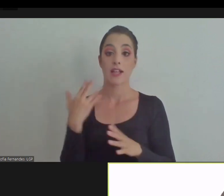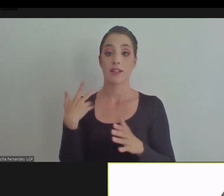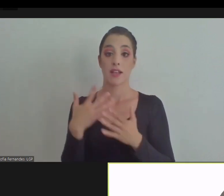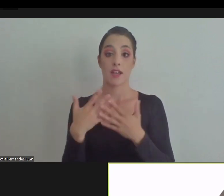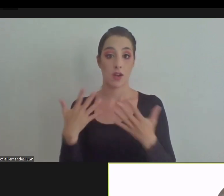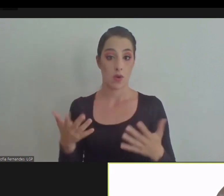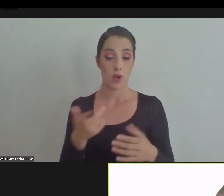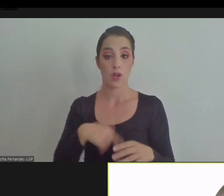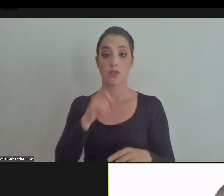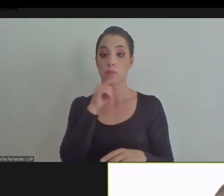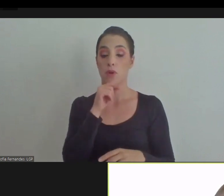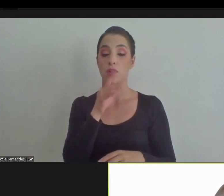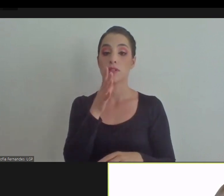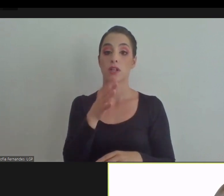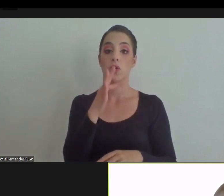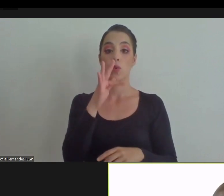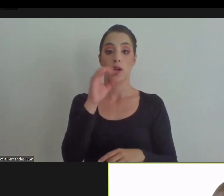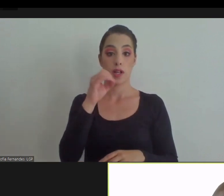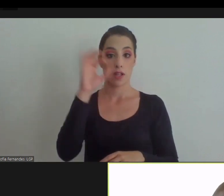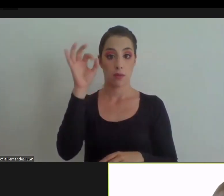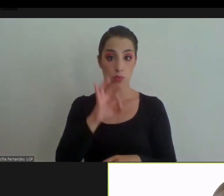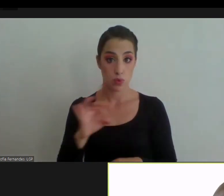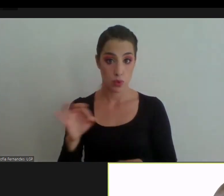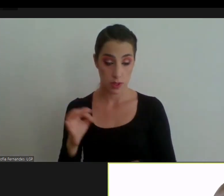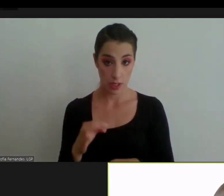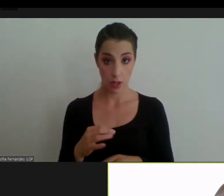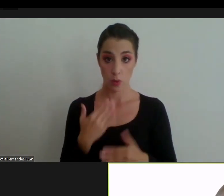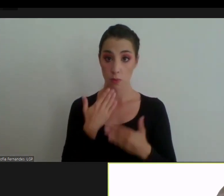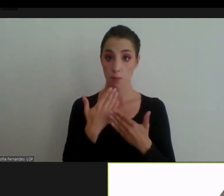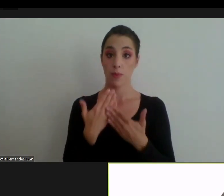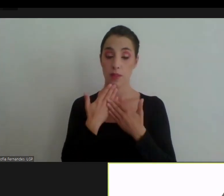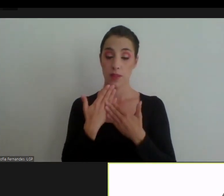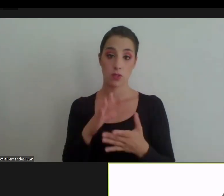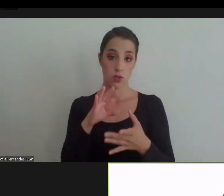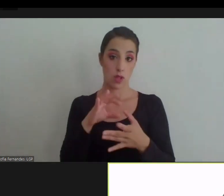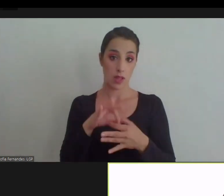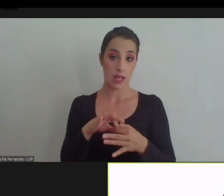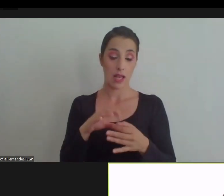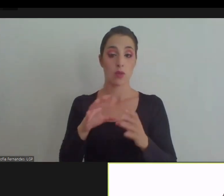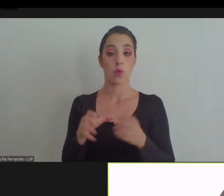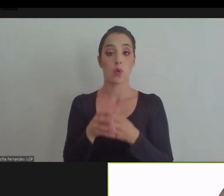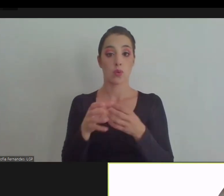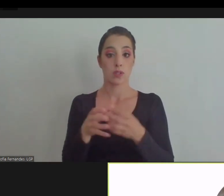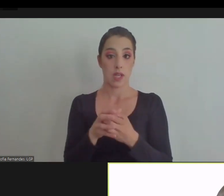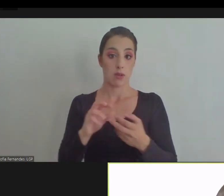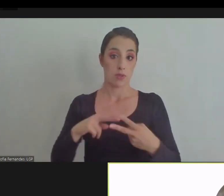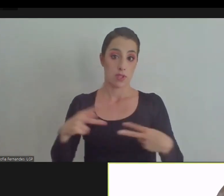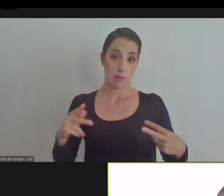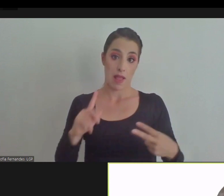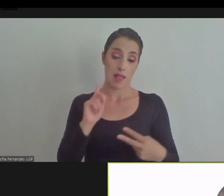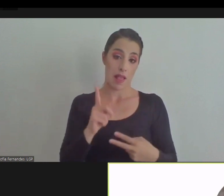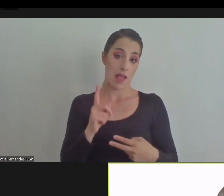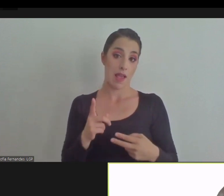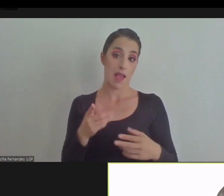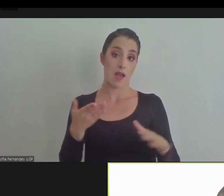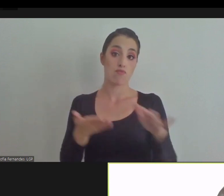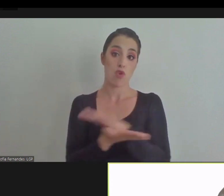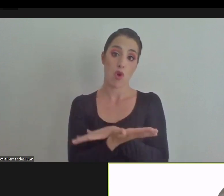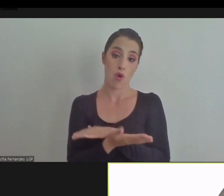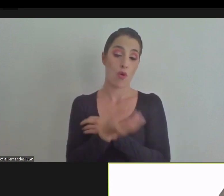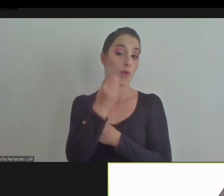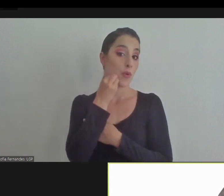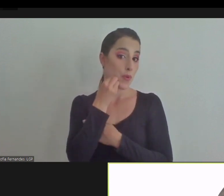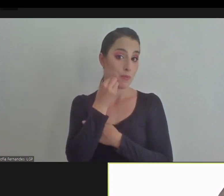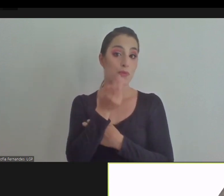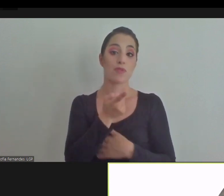categoricamente que 40% das petições que dão entrada no Conselho Municipal são por via da Secretaria Municipal